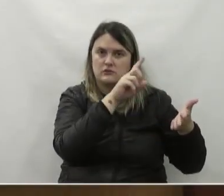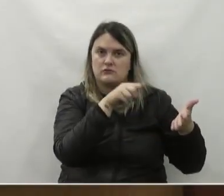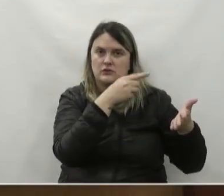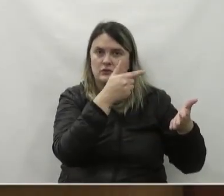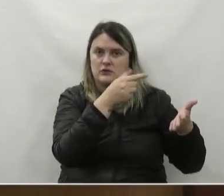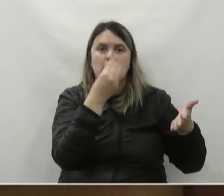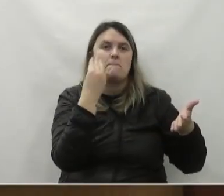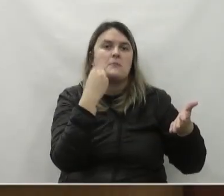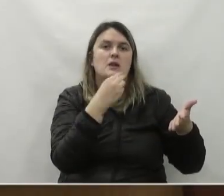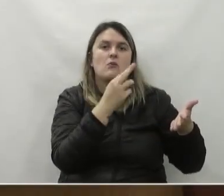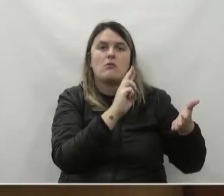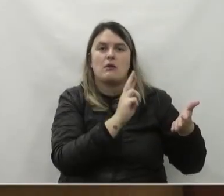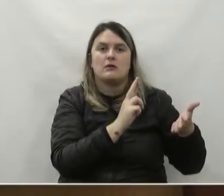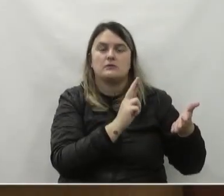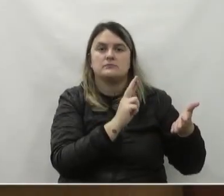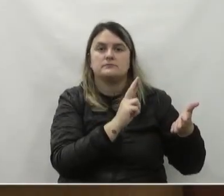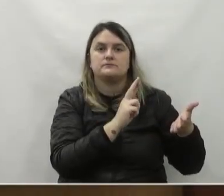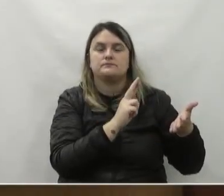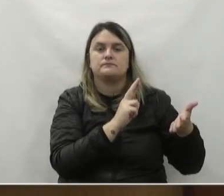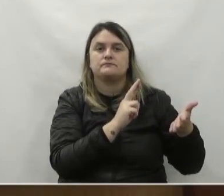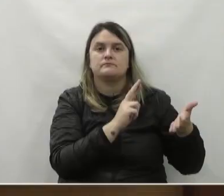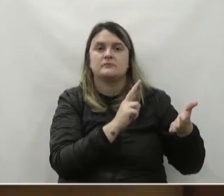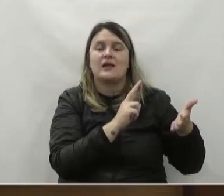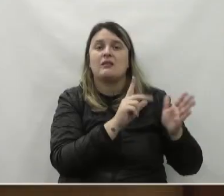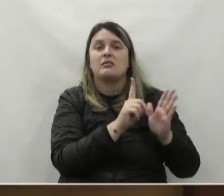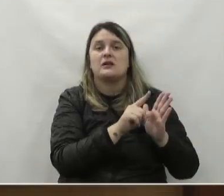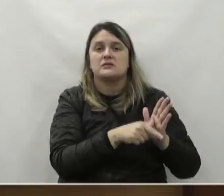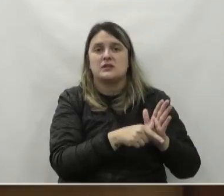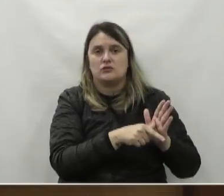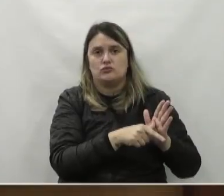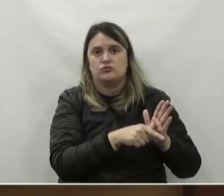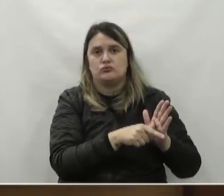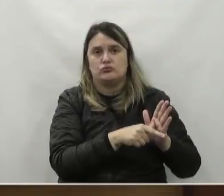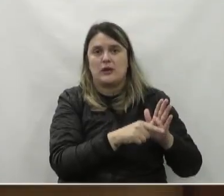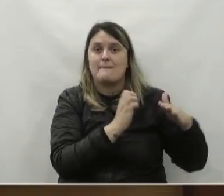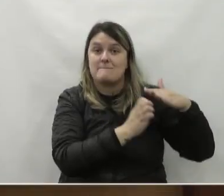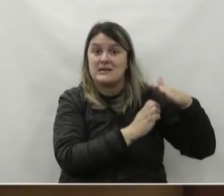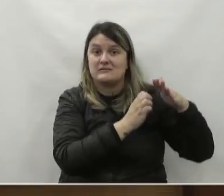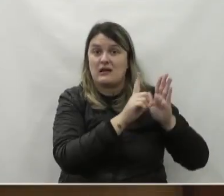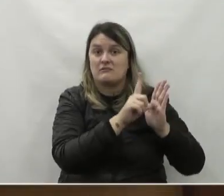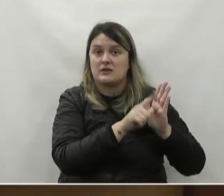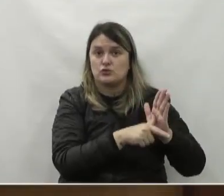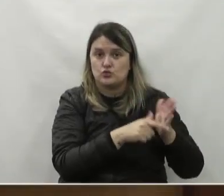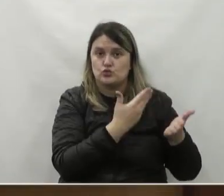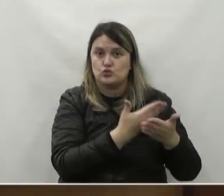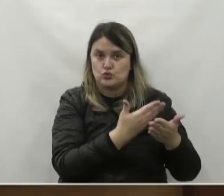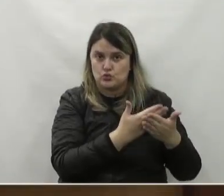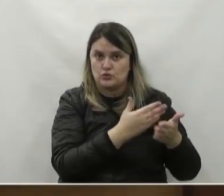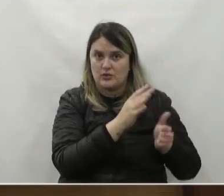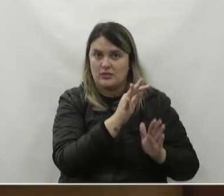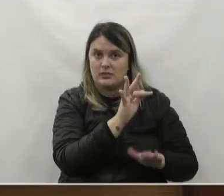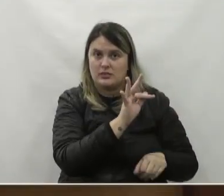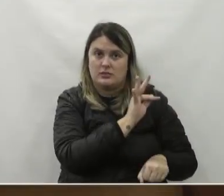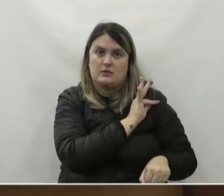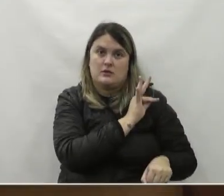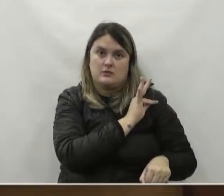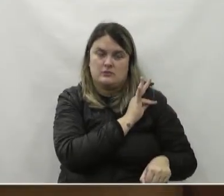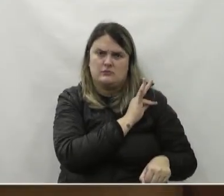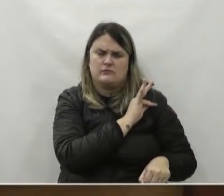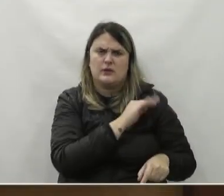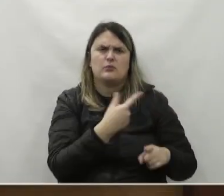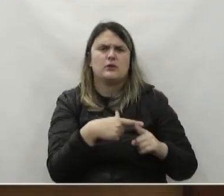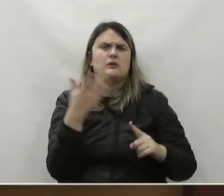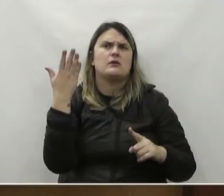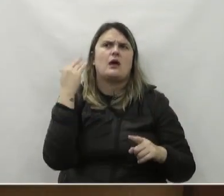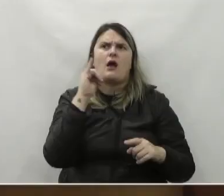milhões de reais, que houve realmente atrasos. E o intuito de nós fazermos esse requerimento é porque foi anunciado